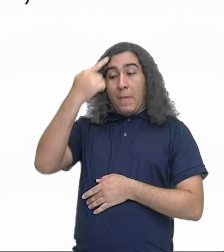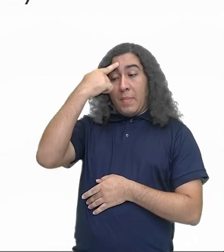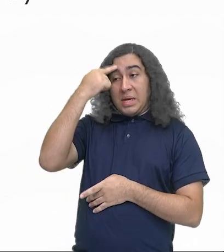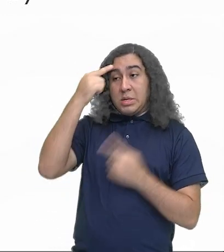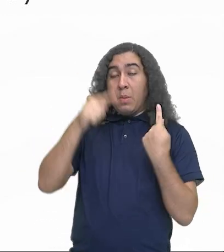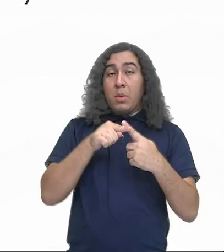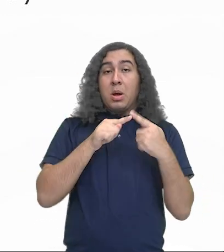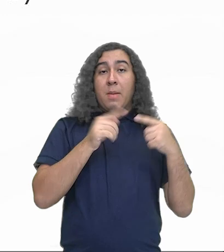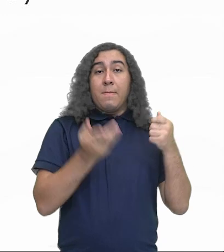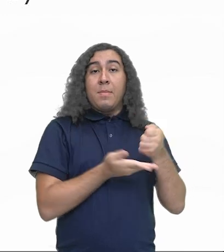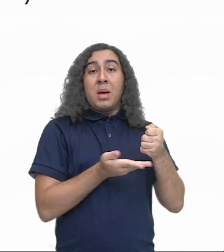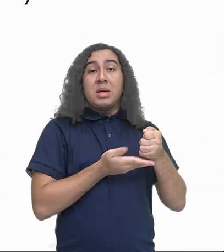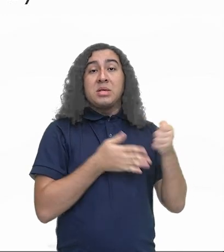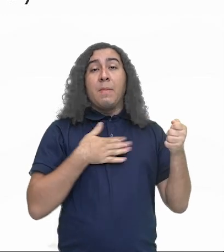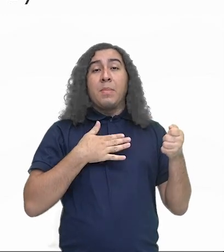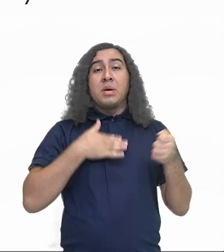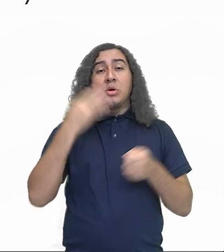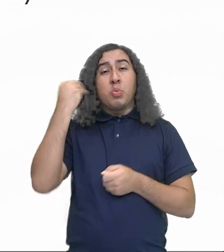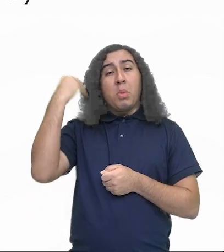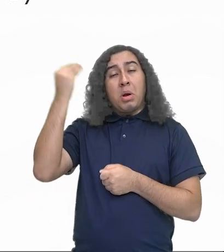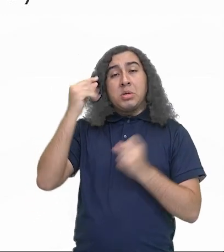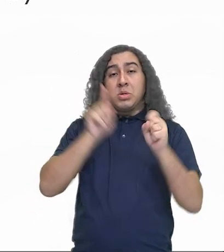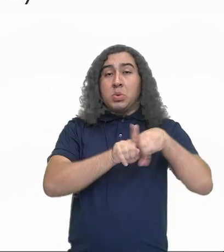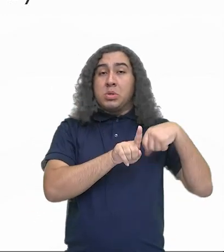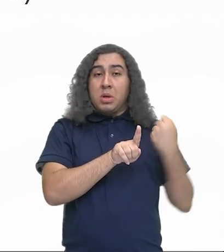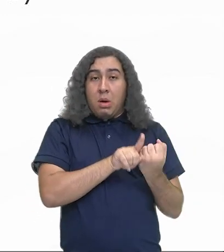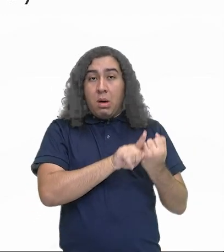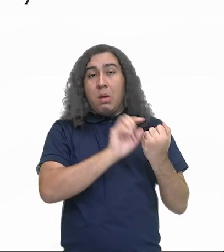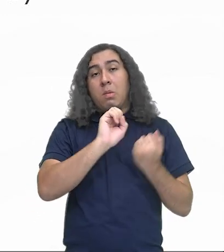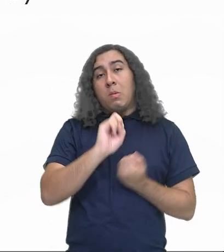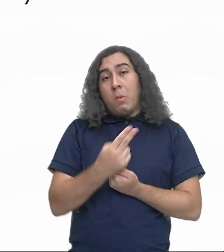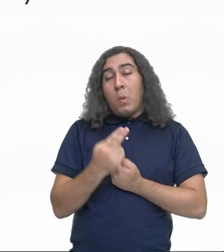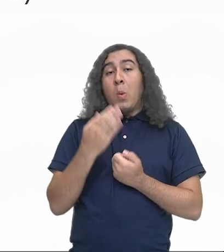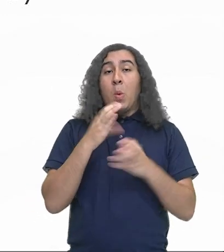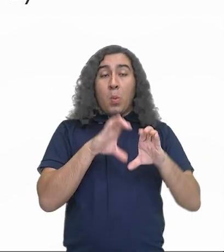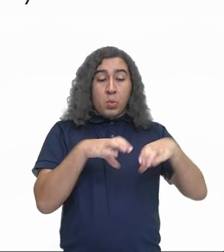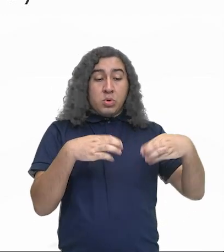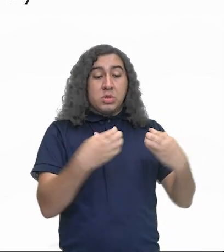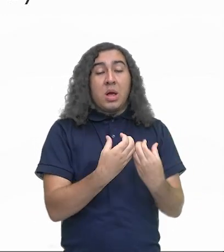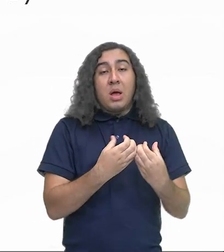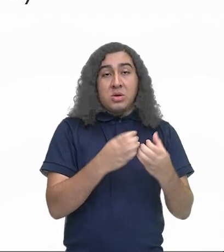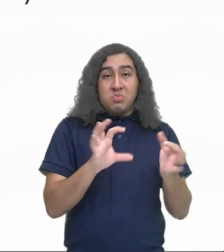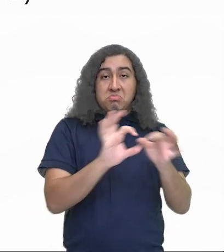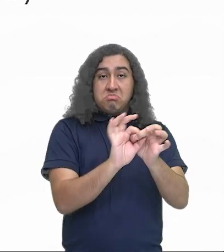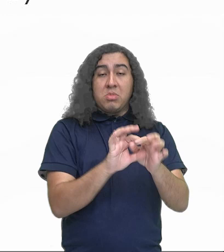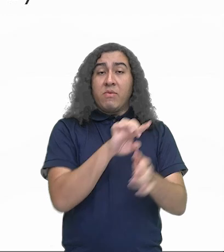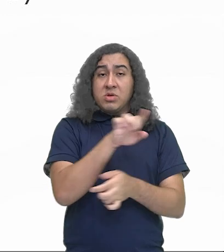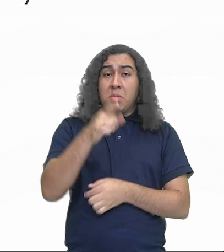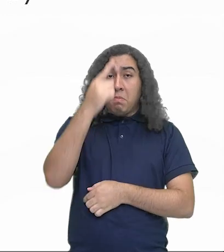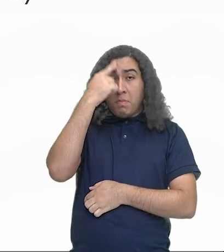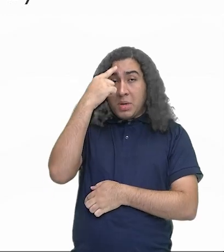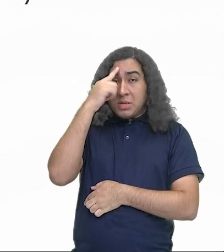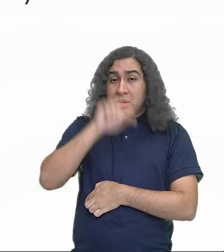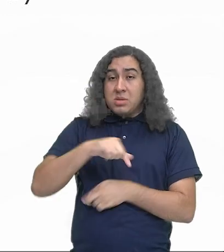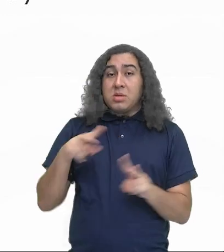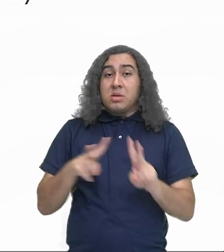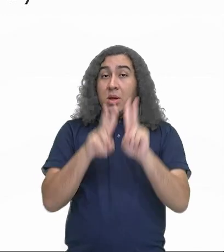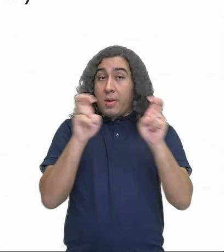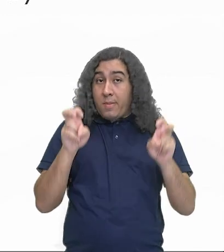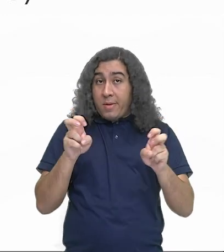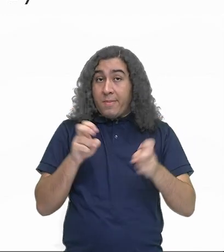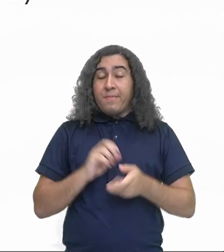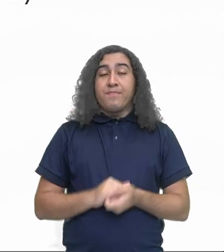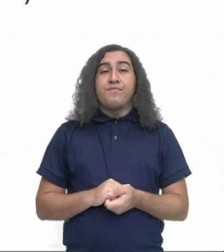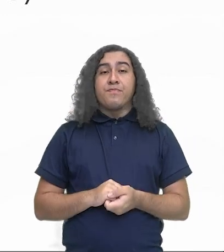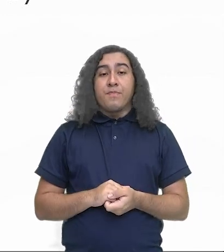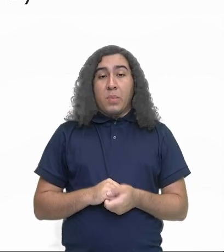por causa da minha sociedade, da minha comunidade. Vocês já pararam para pensar sobre isso?